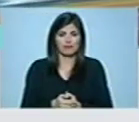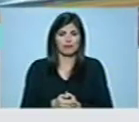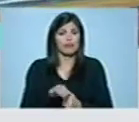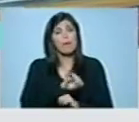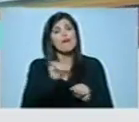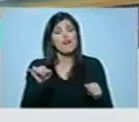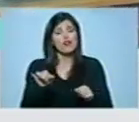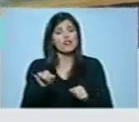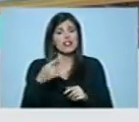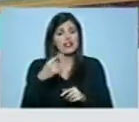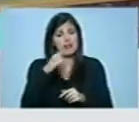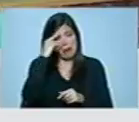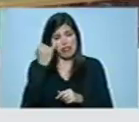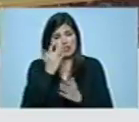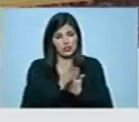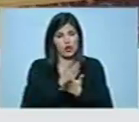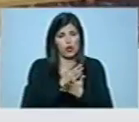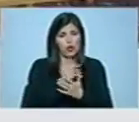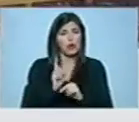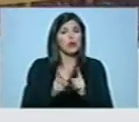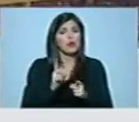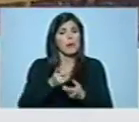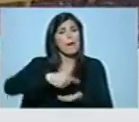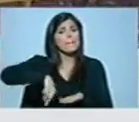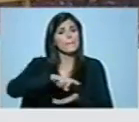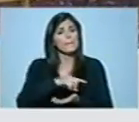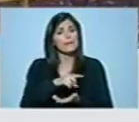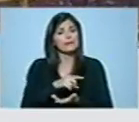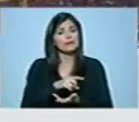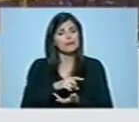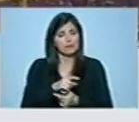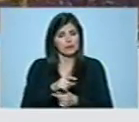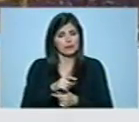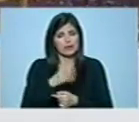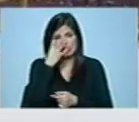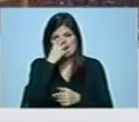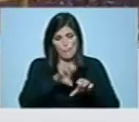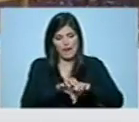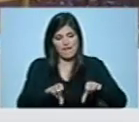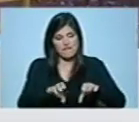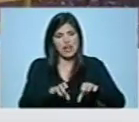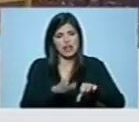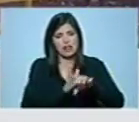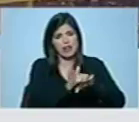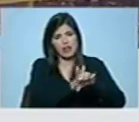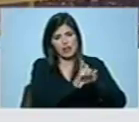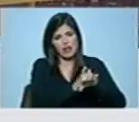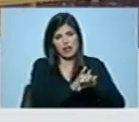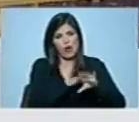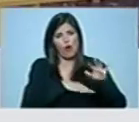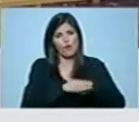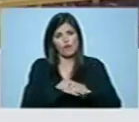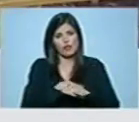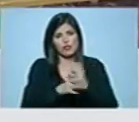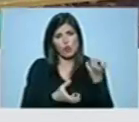para vocês só para terem uma ideia. Do que isto vai é para um a mesa, salpicão, não? Sim. Uhum. Isto é um salpicão. Mas bom, pronto, isto eu fiz mais ou menos um cozido para 4,